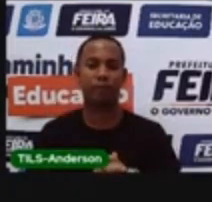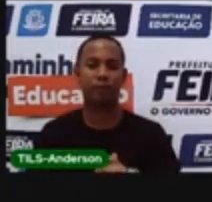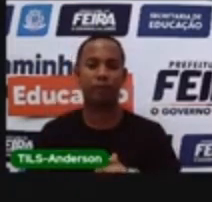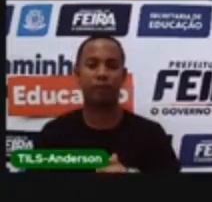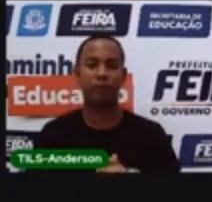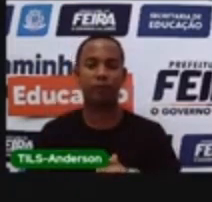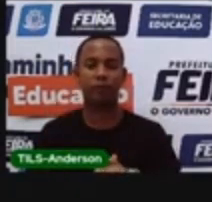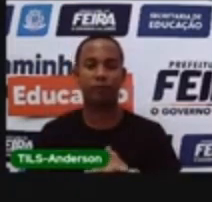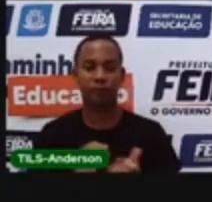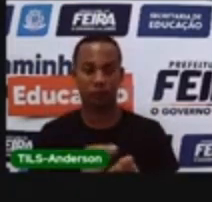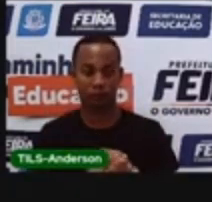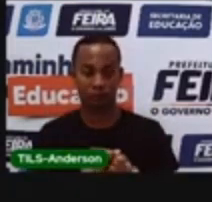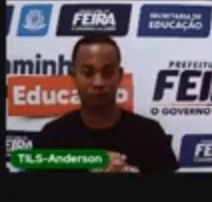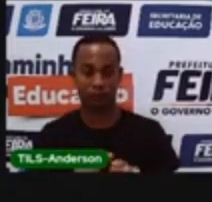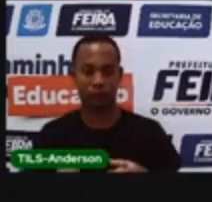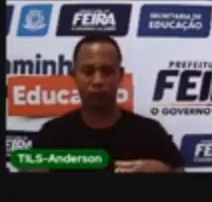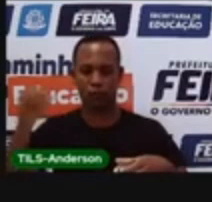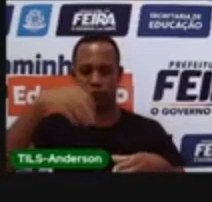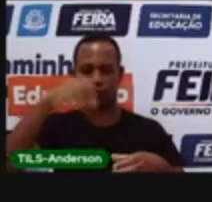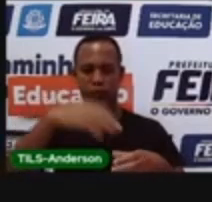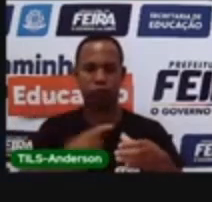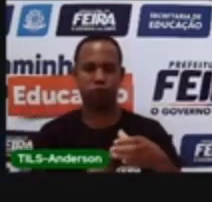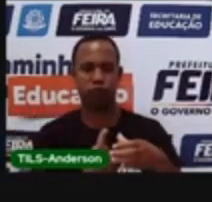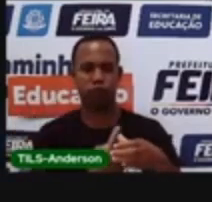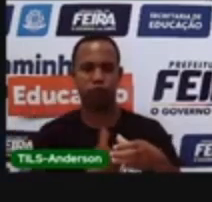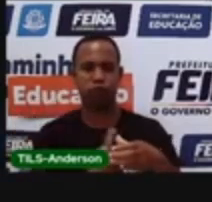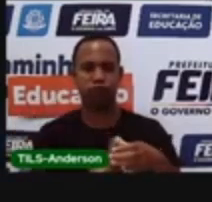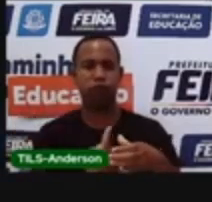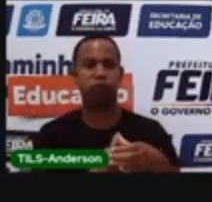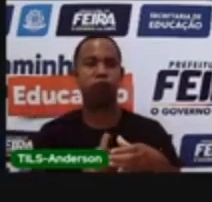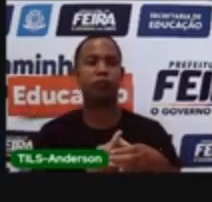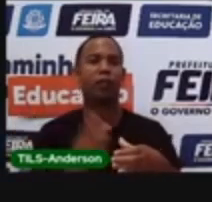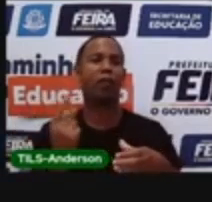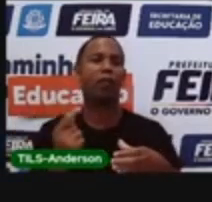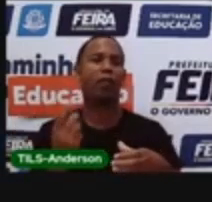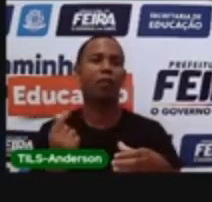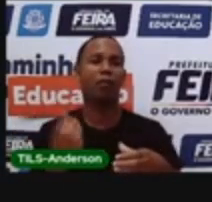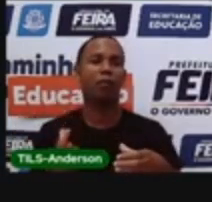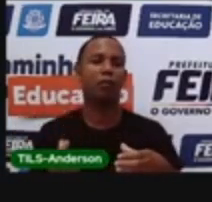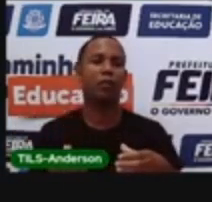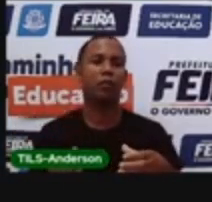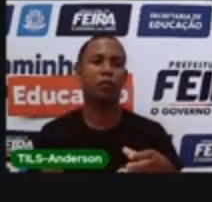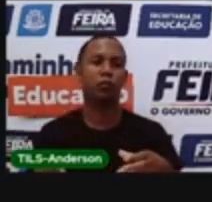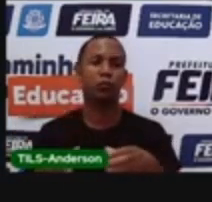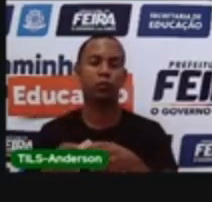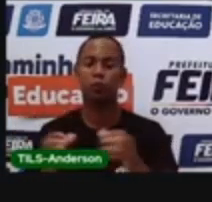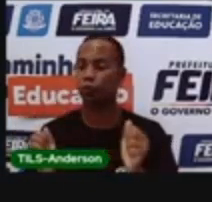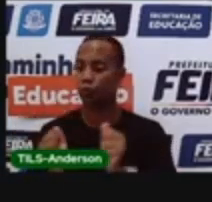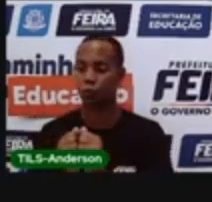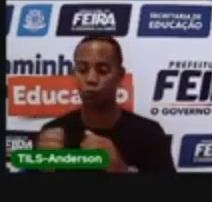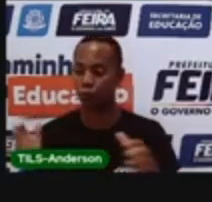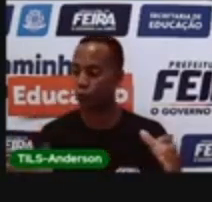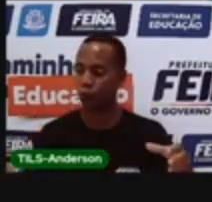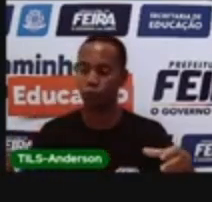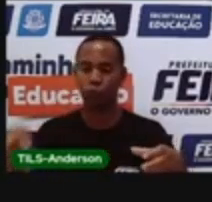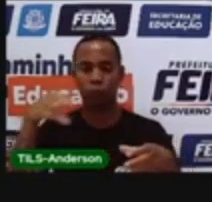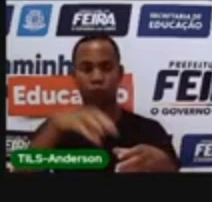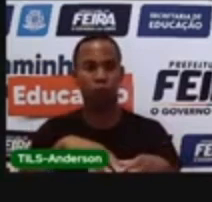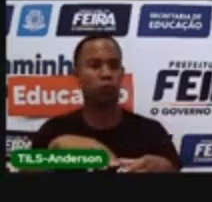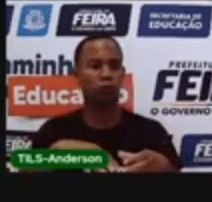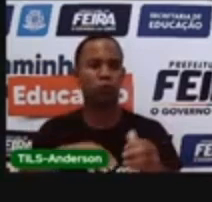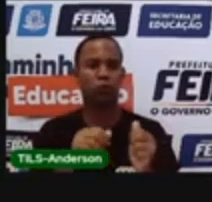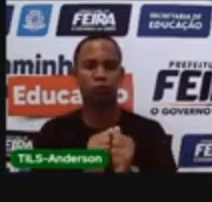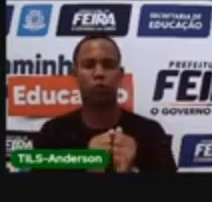o tanquinho, vou usar a minha mãe vai usar o tanquinho, vai usar a máquina de lavar, minha avó vai fazer isso. Junta todas as roupas e lava de